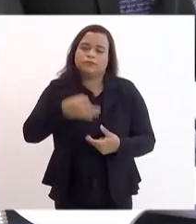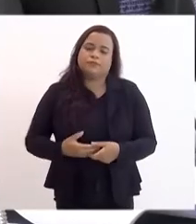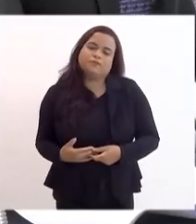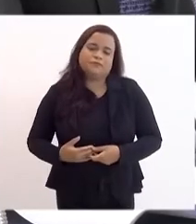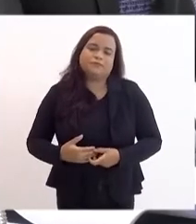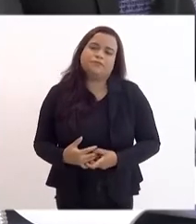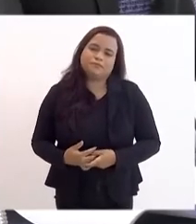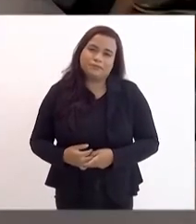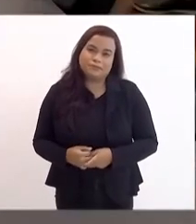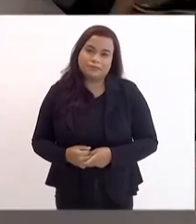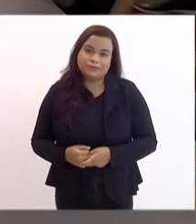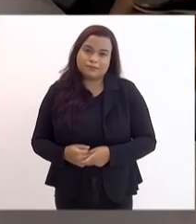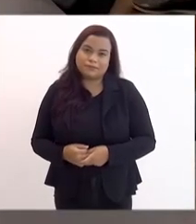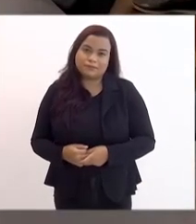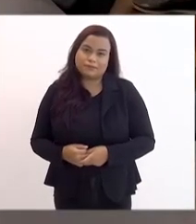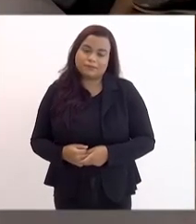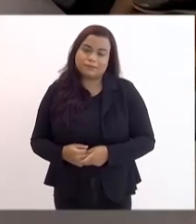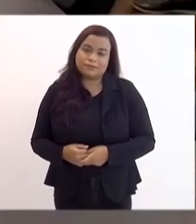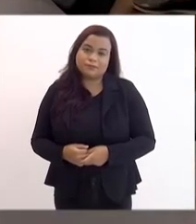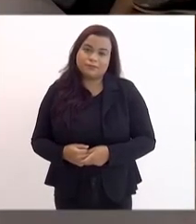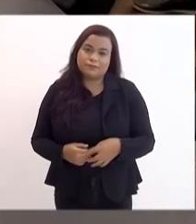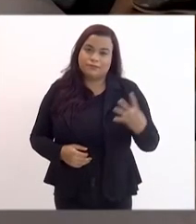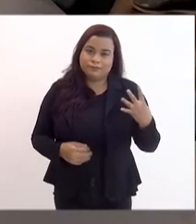o voto dela. 4-1.